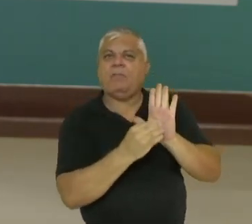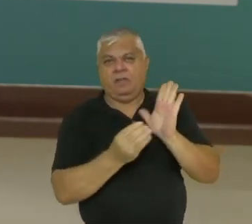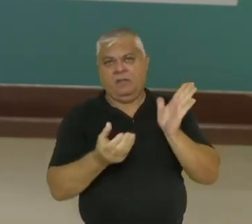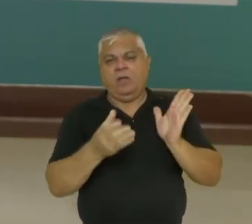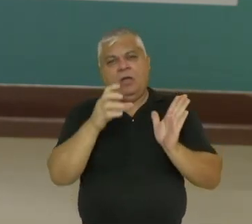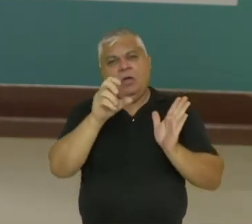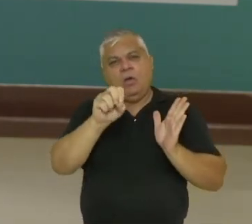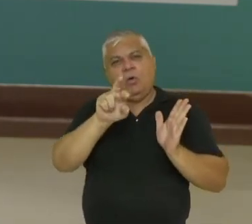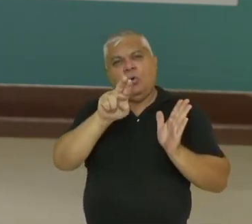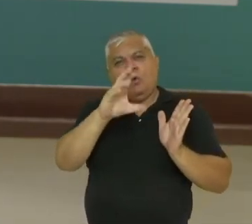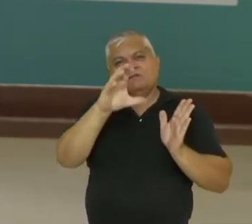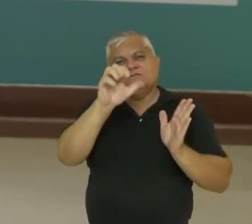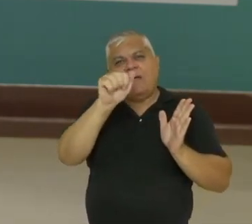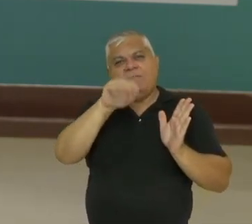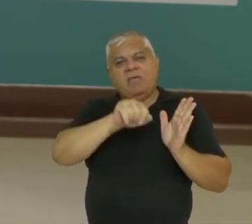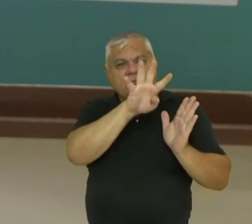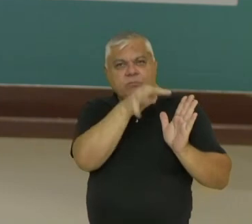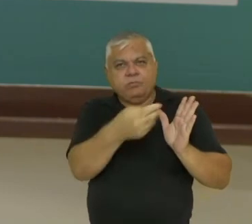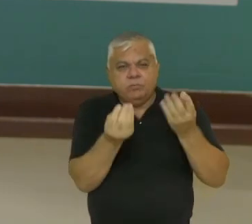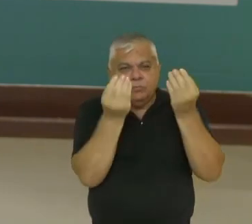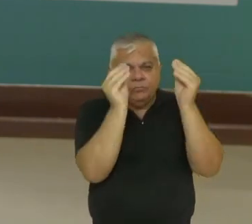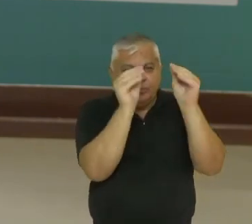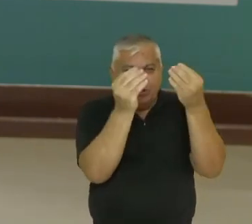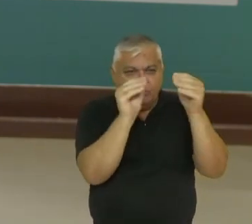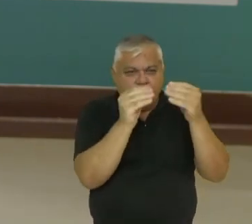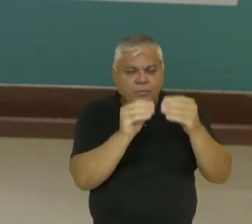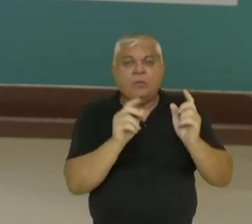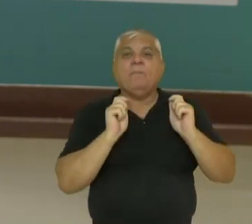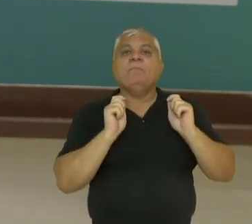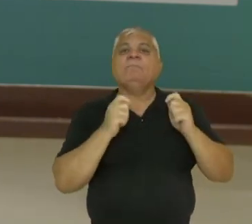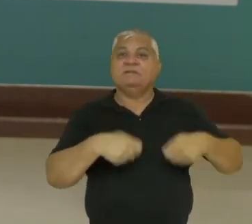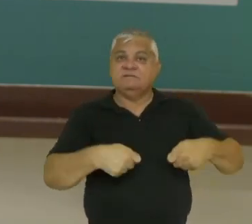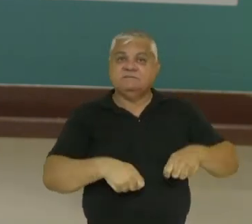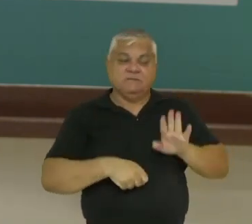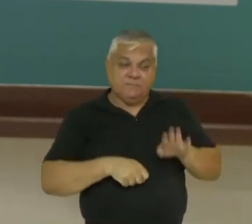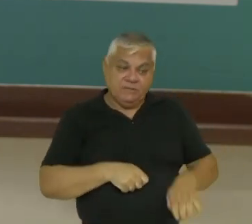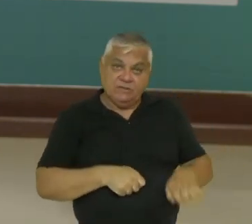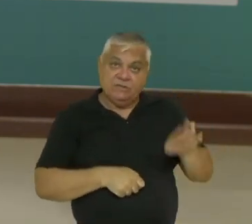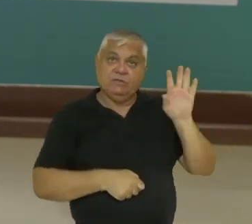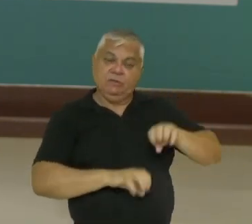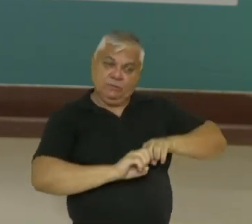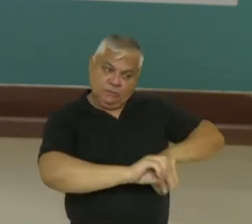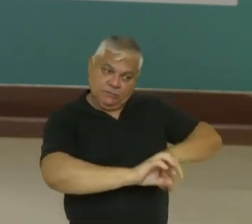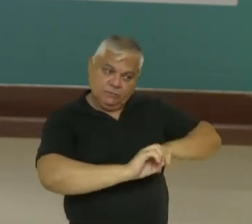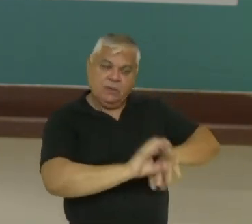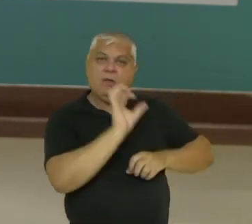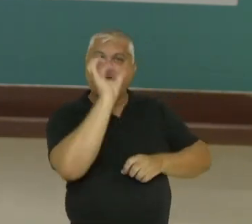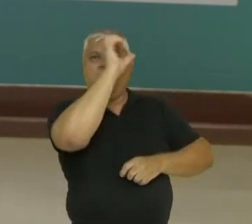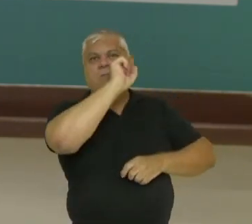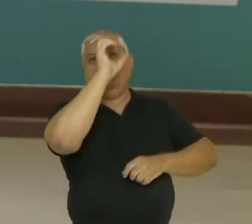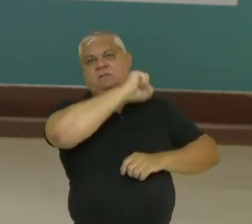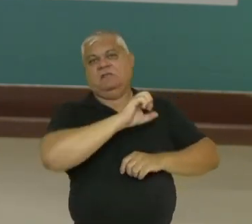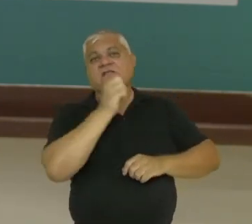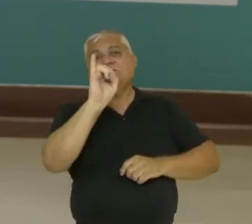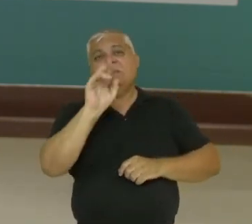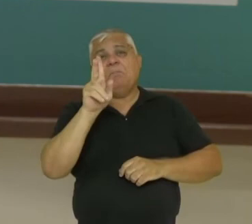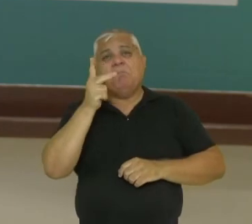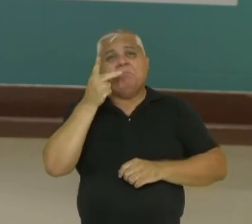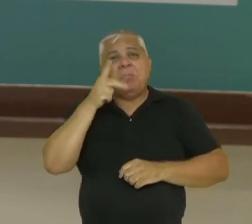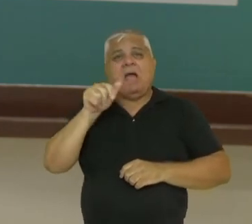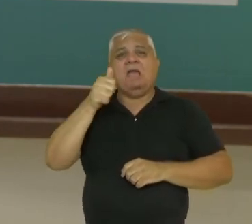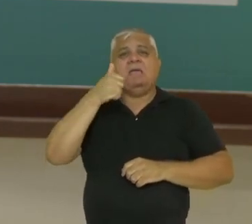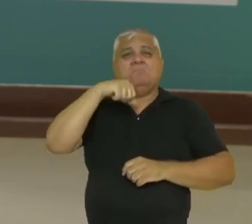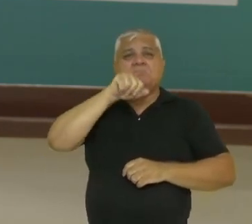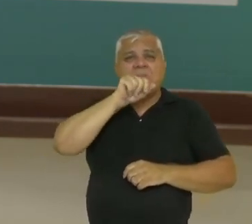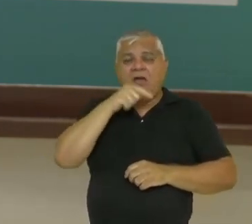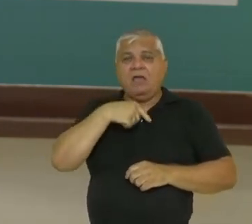falarem com seus filhos sobre a situação financeira, isso está totalmente errado. A gente tem que falar com os nossos filhos, tem que